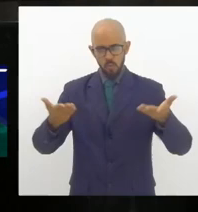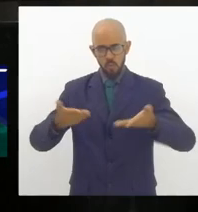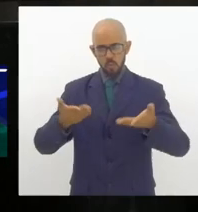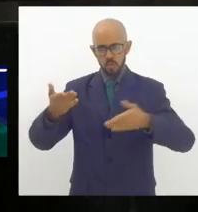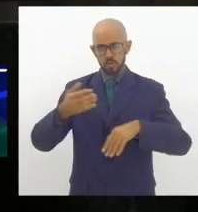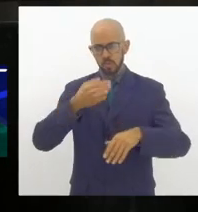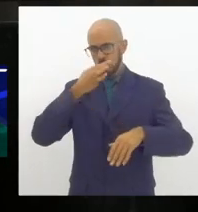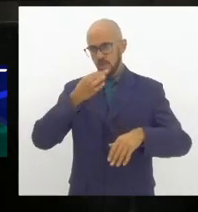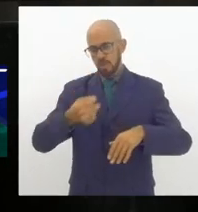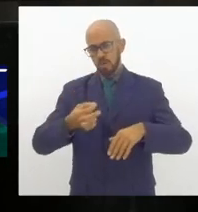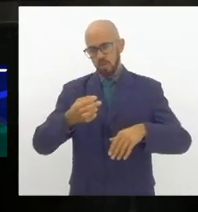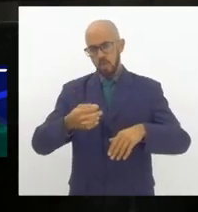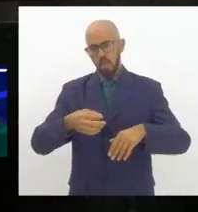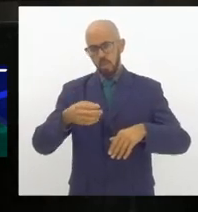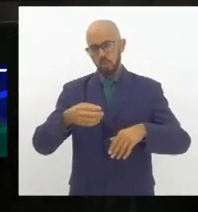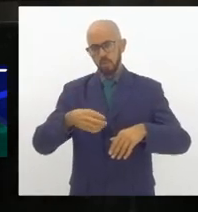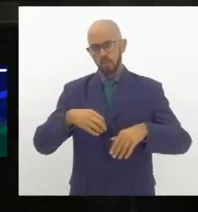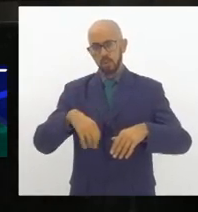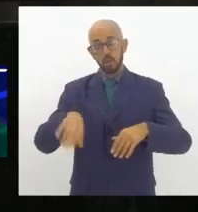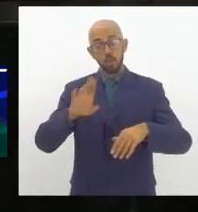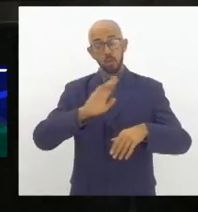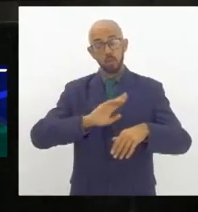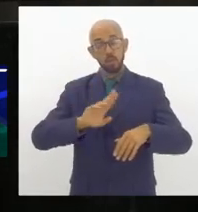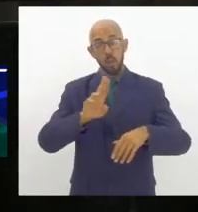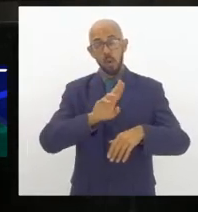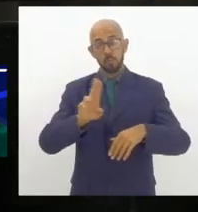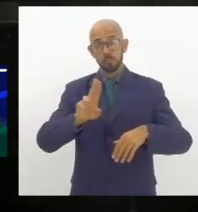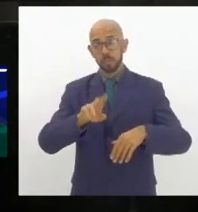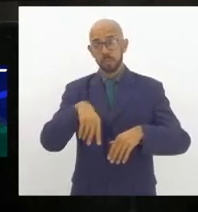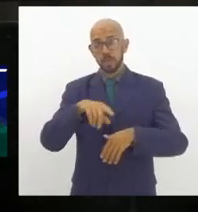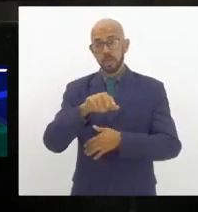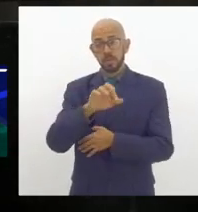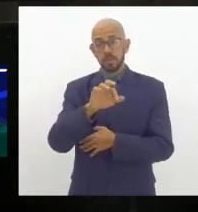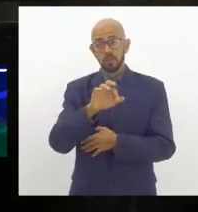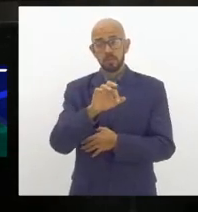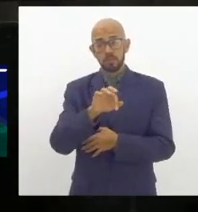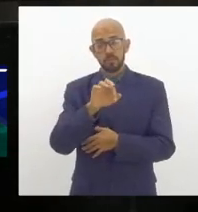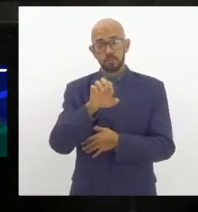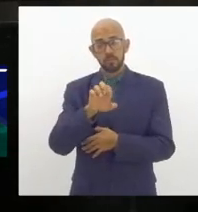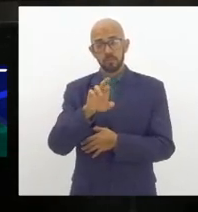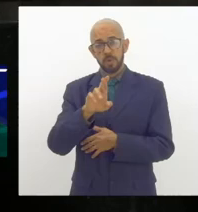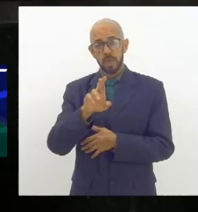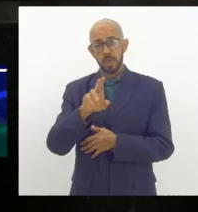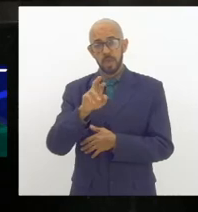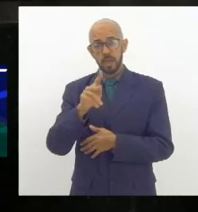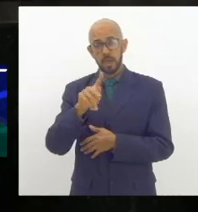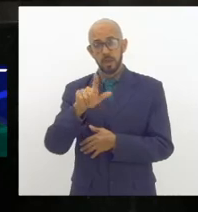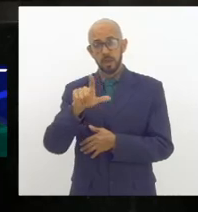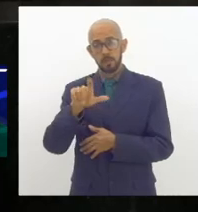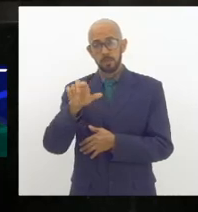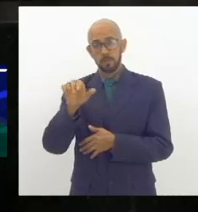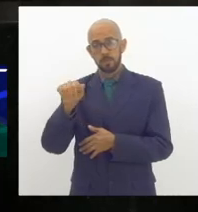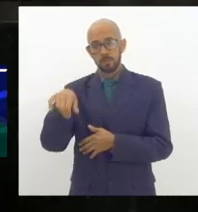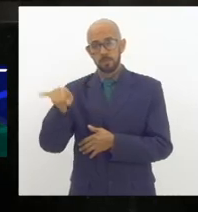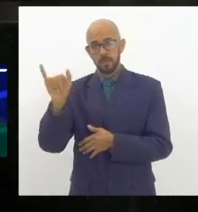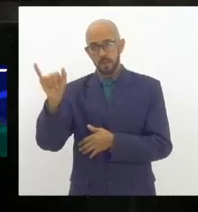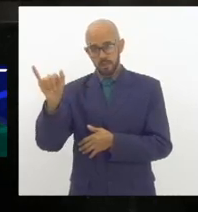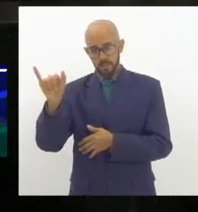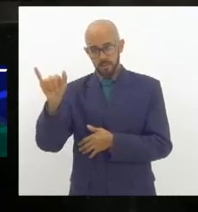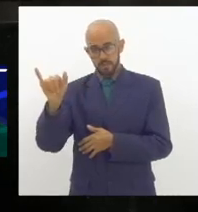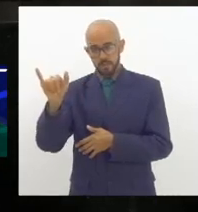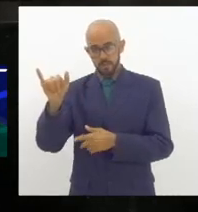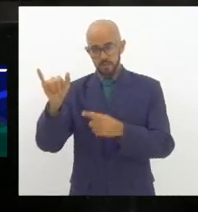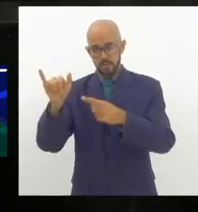tem o sugestivo nome de deputada Lucinha de fair play e para ter fair play tem que